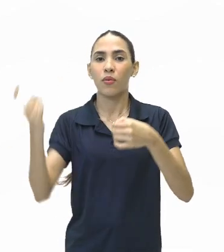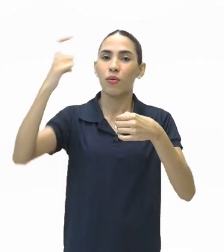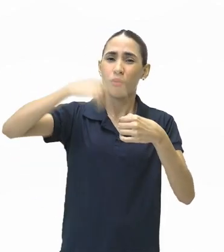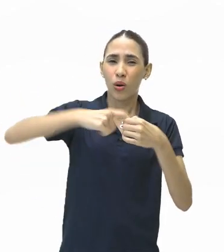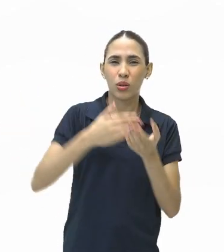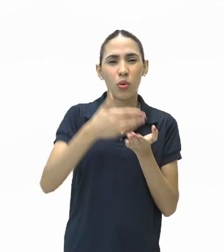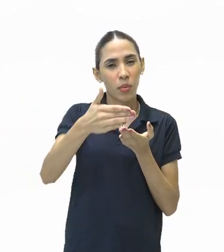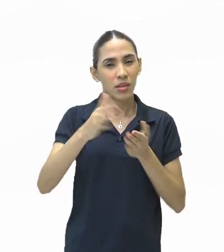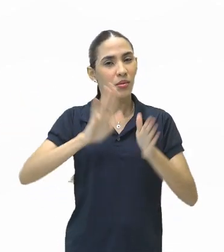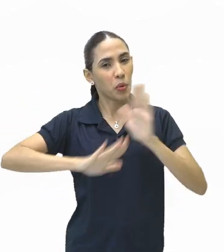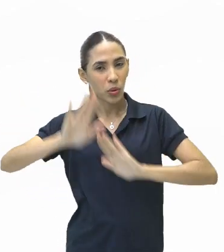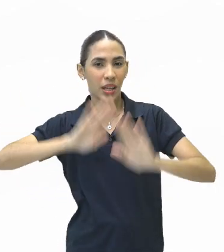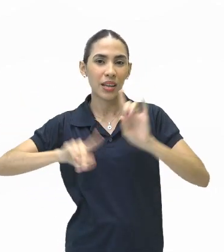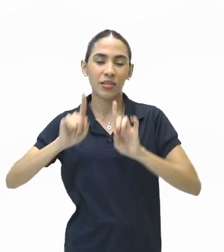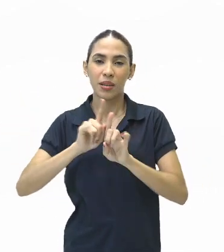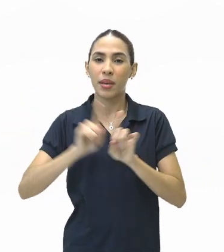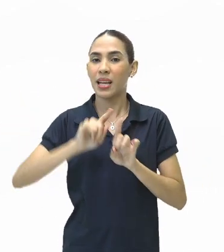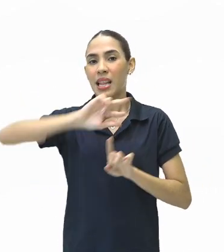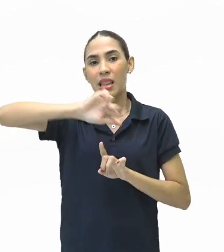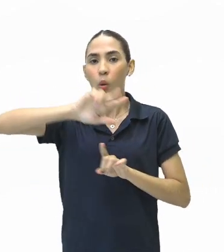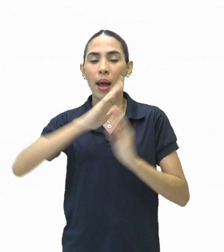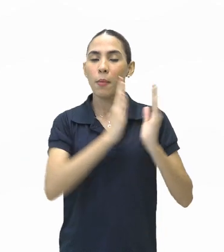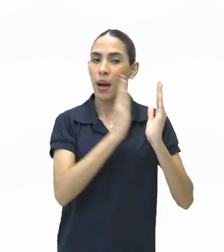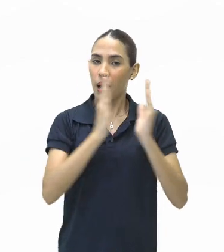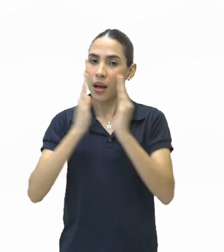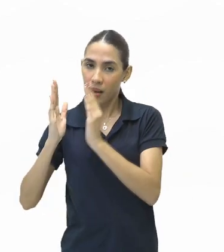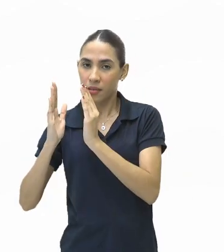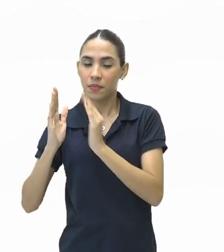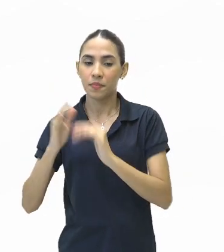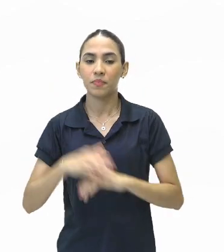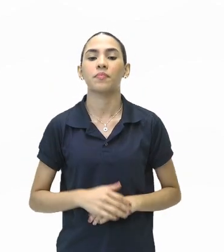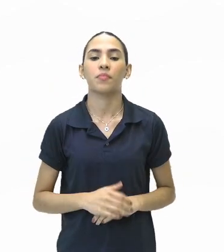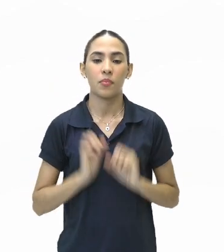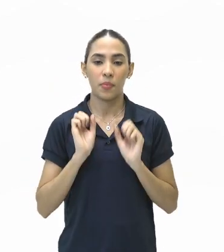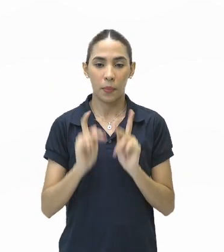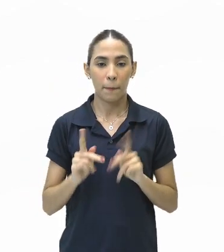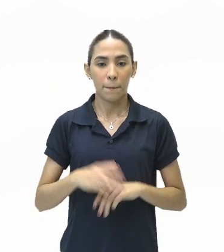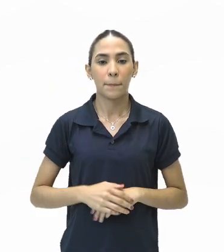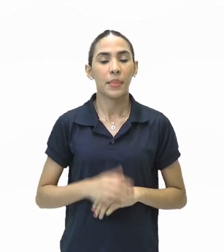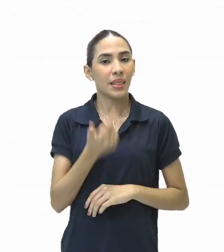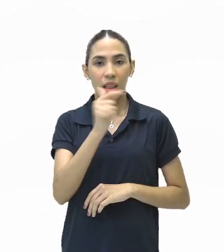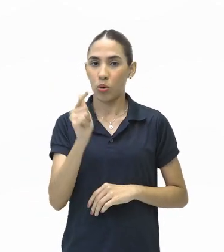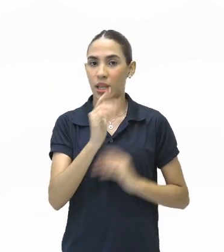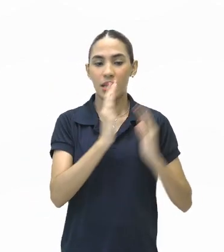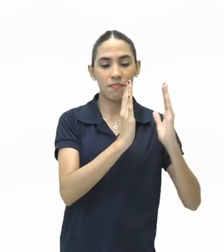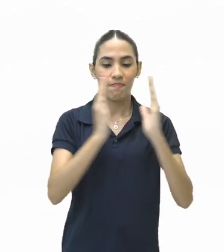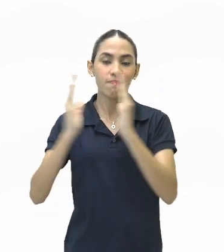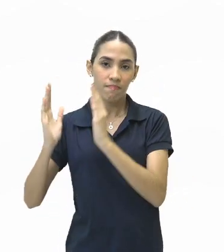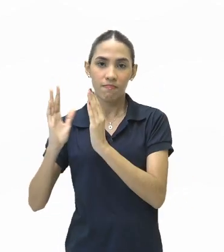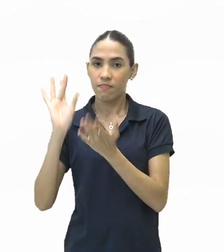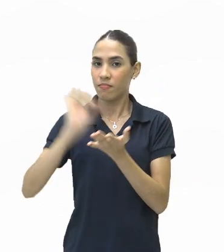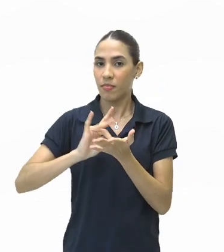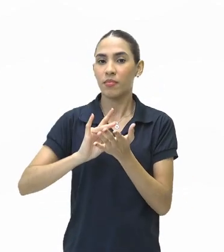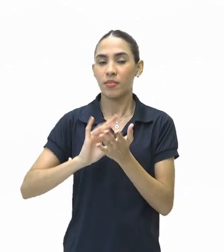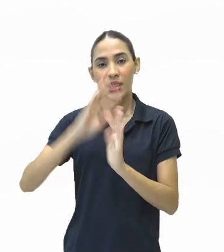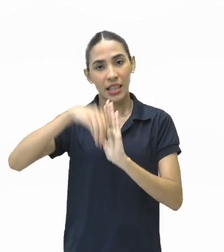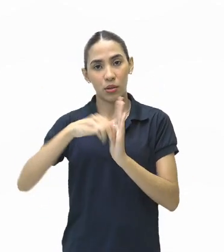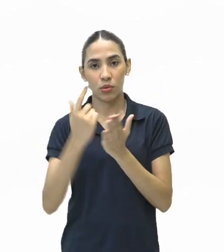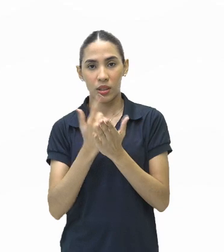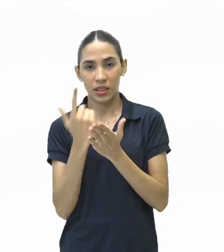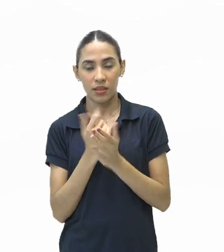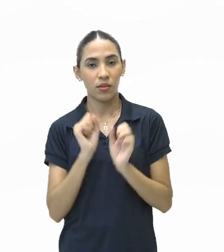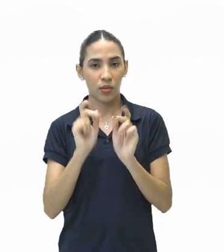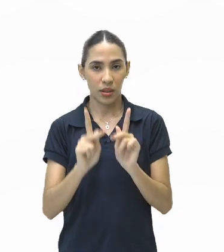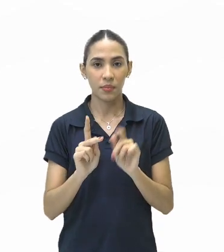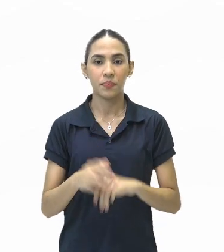tem que tomar cuidado com isso, que ele não é cronológico, é psicológico, tá? Não segue uma sequência de fatos, tá? E já está dizendo, então não